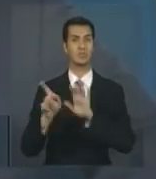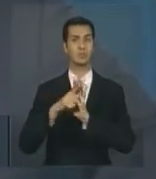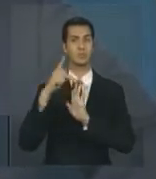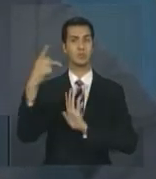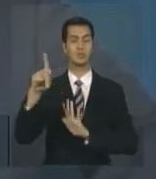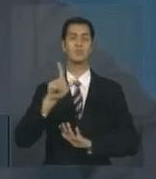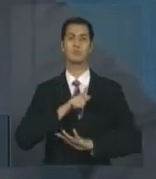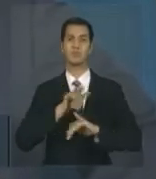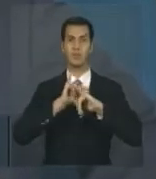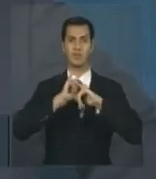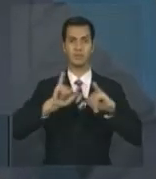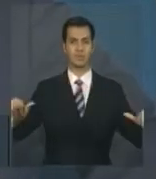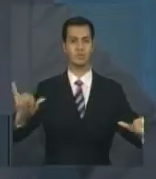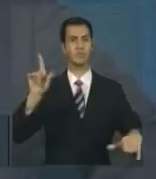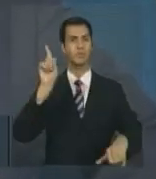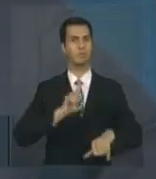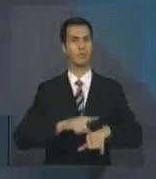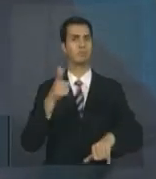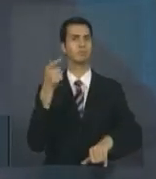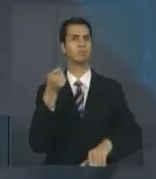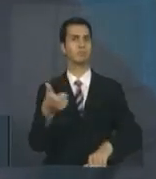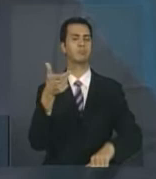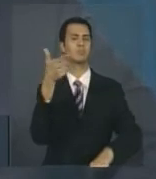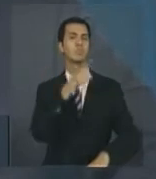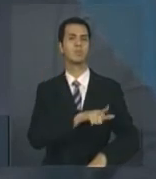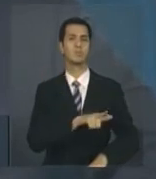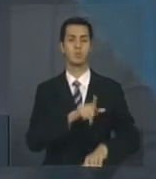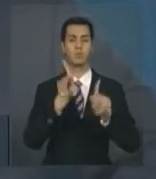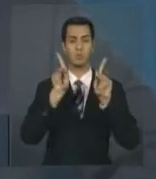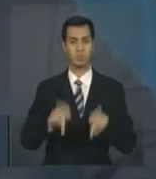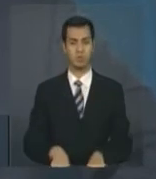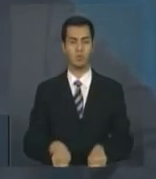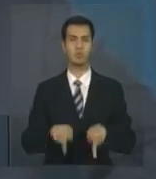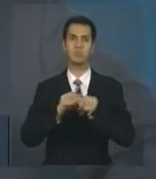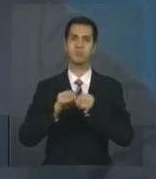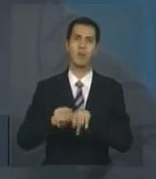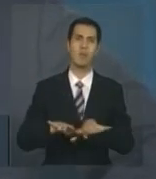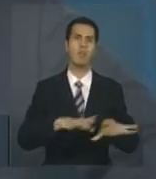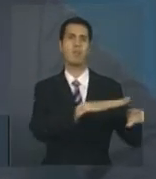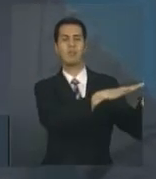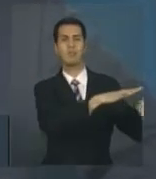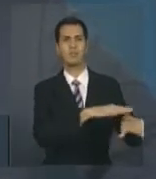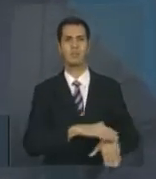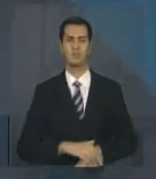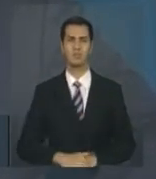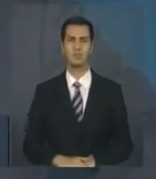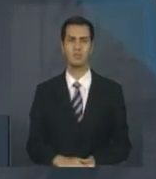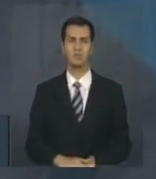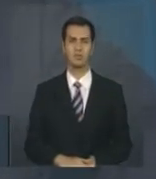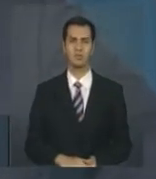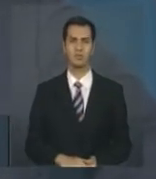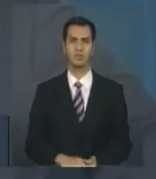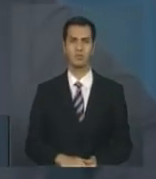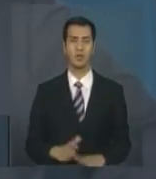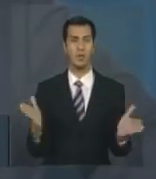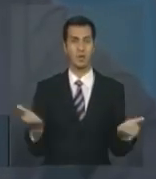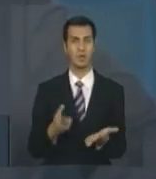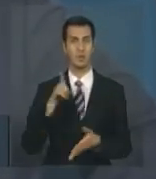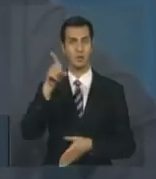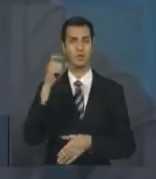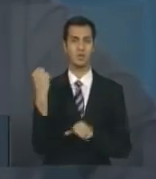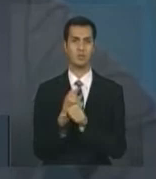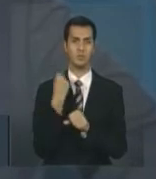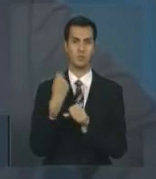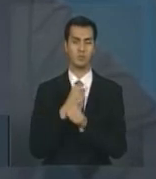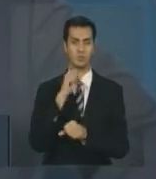em tempo para que as populações pudessem ter sido removidas. E a obra que está sendo feita